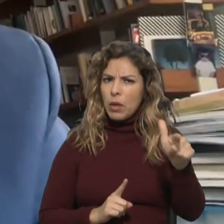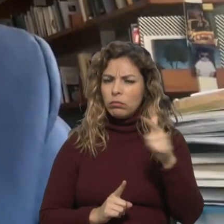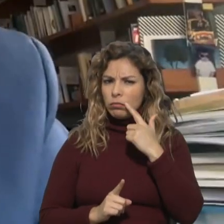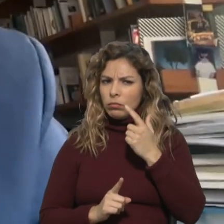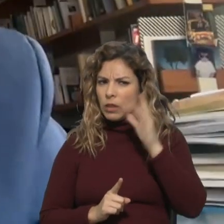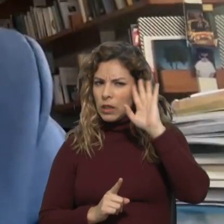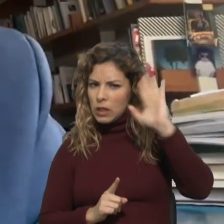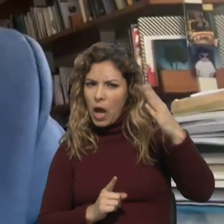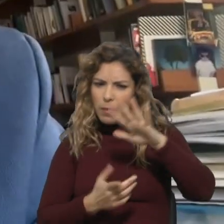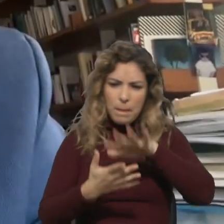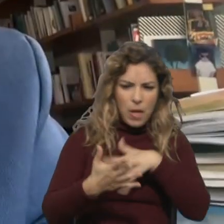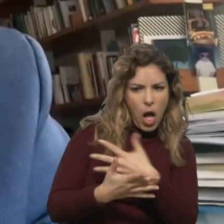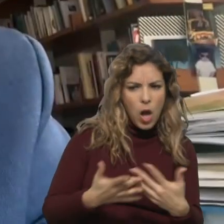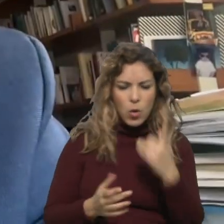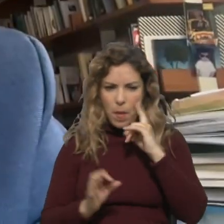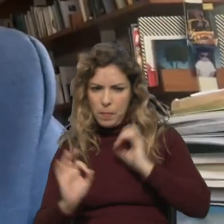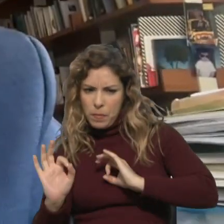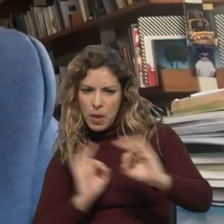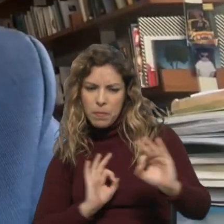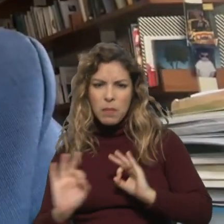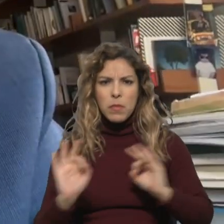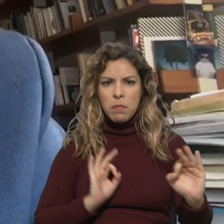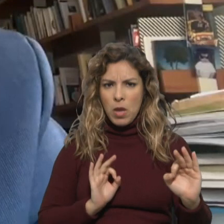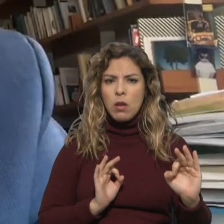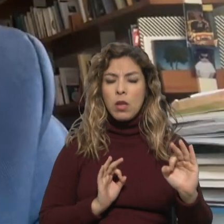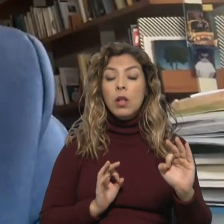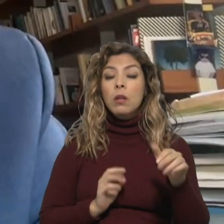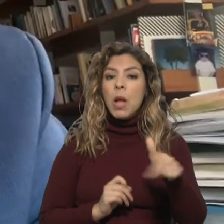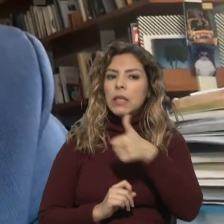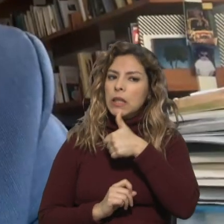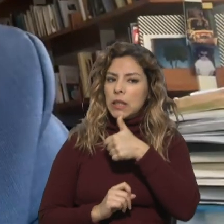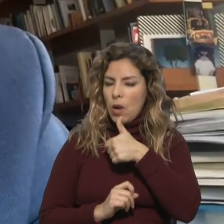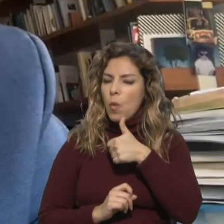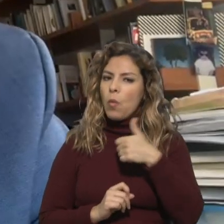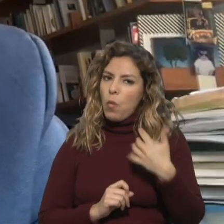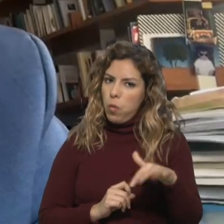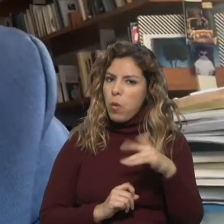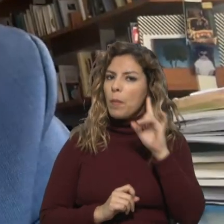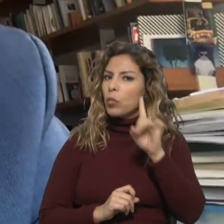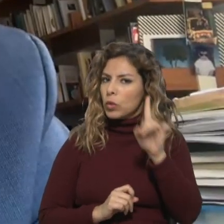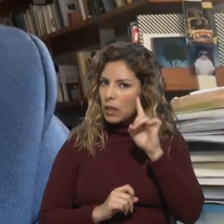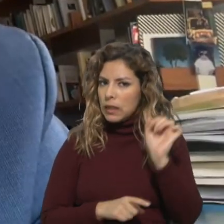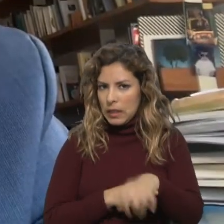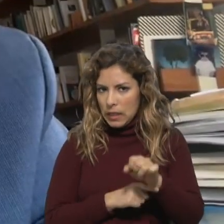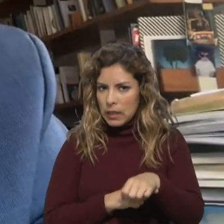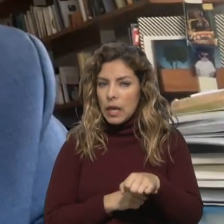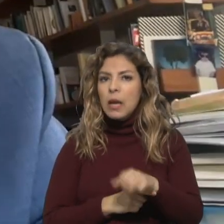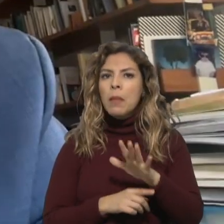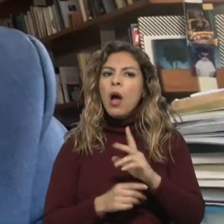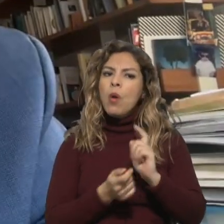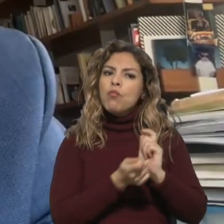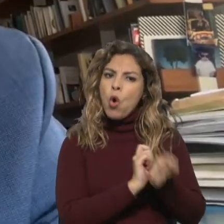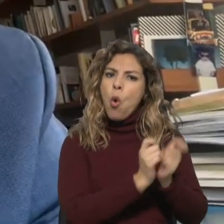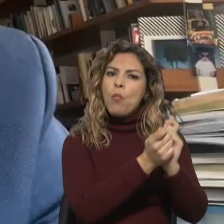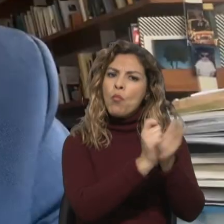certo sentido, e, portanto, é muito inteligente esta decisão última, diríamos, para certas transformações